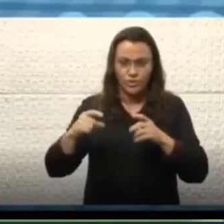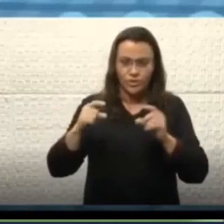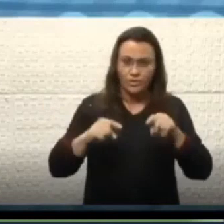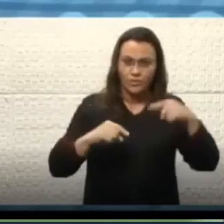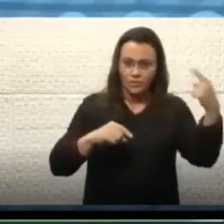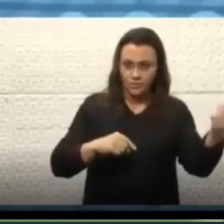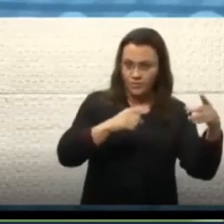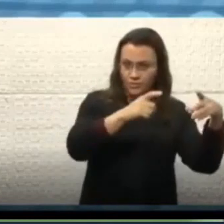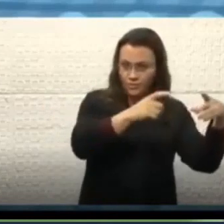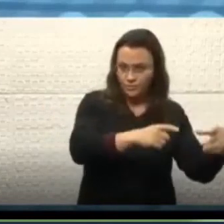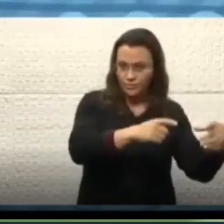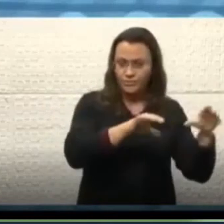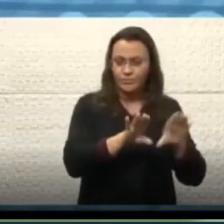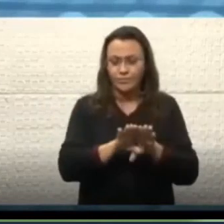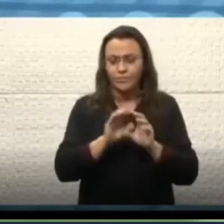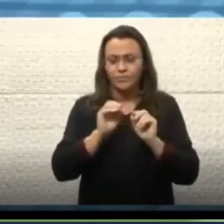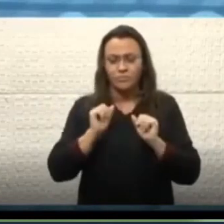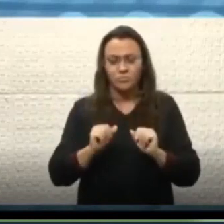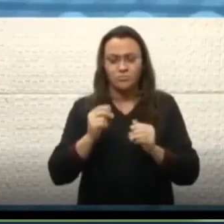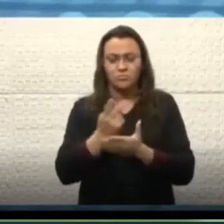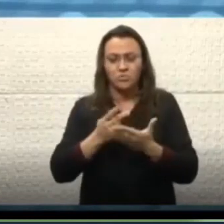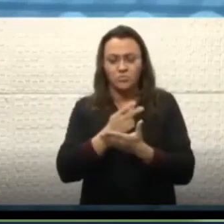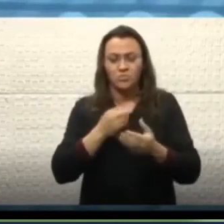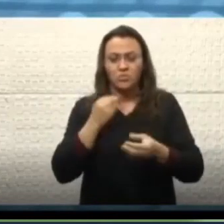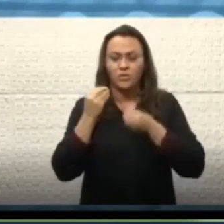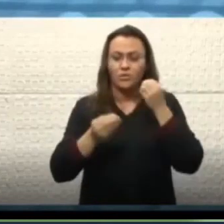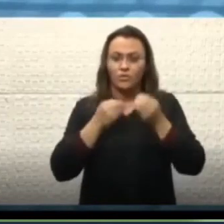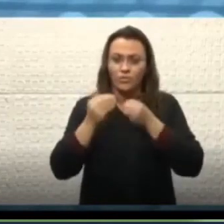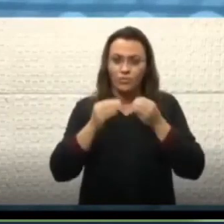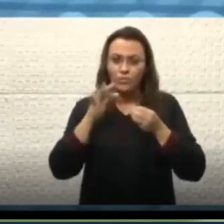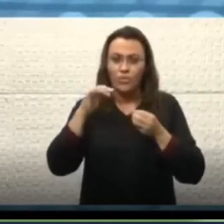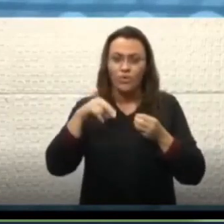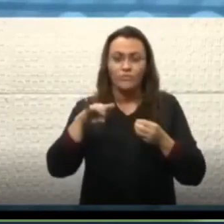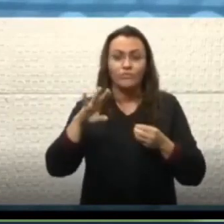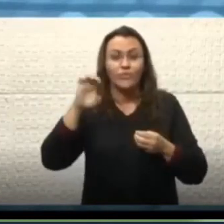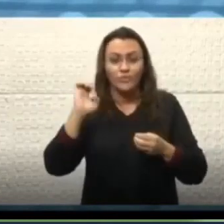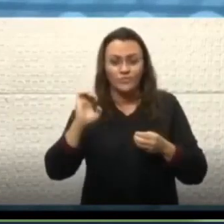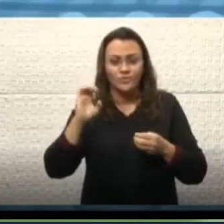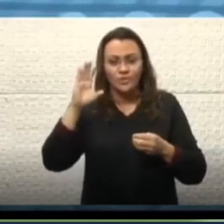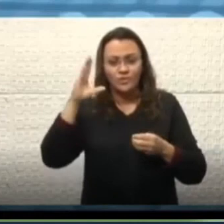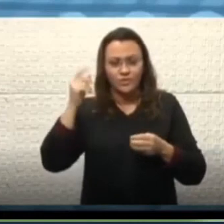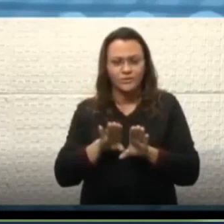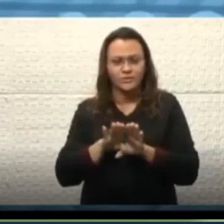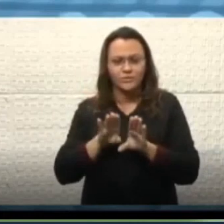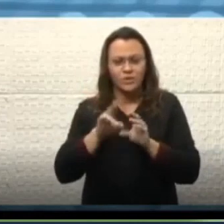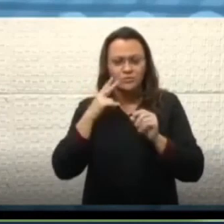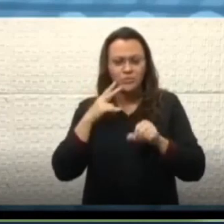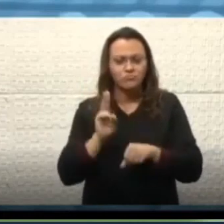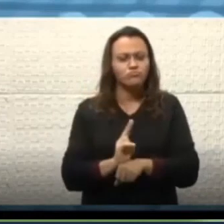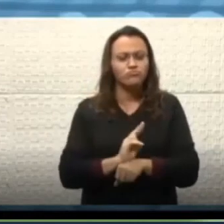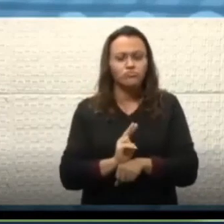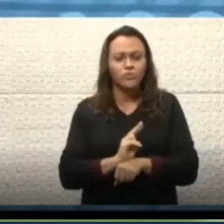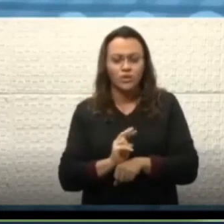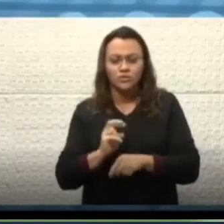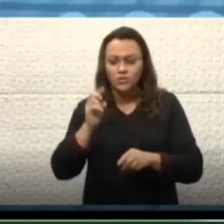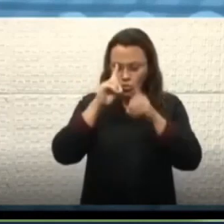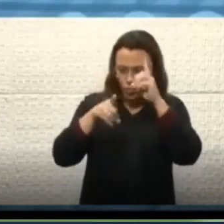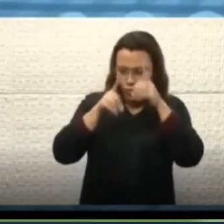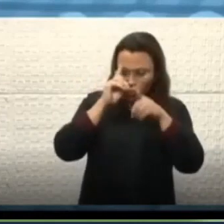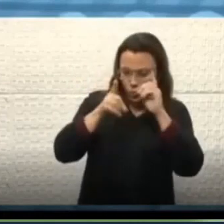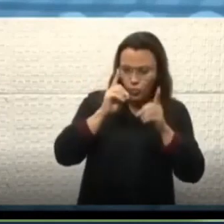dessas sujidades e, portanto, aí buscar onde a fonte dessa sujidade, determinar medidas de controle, muitas vezes